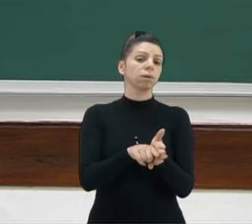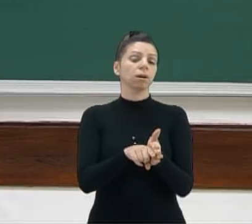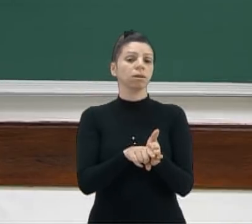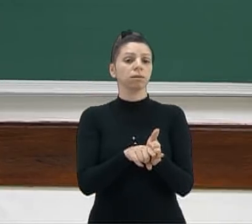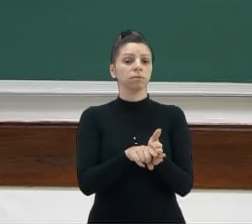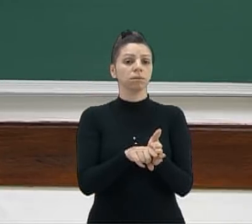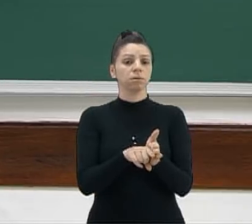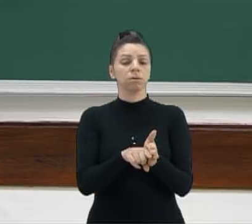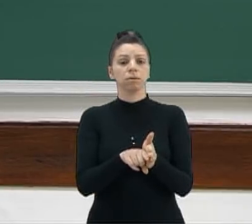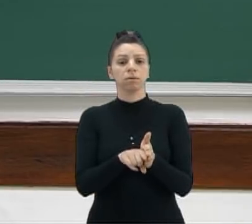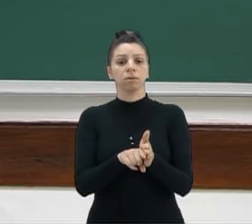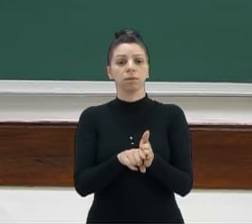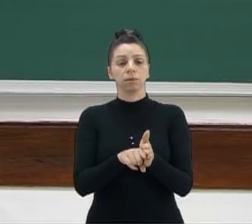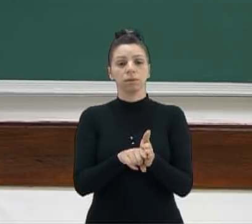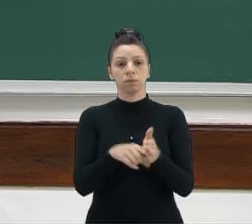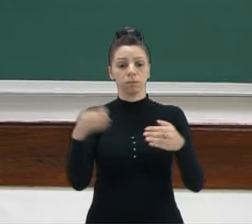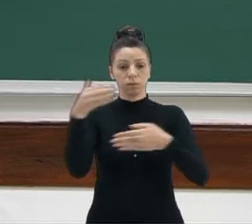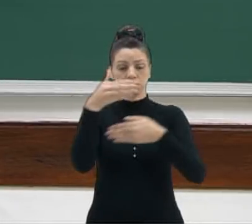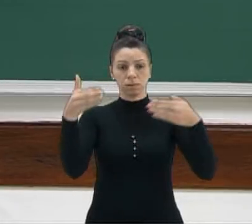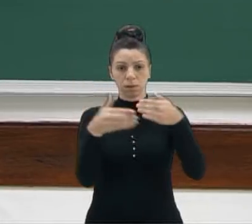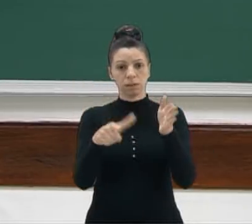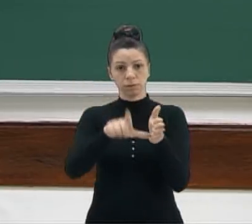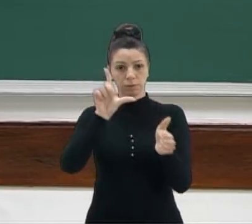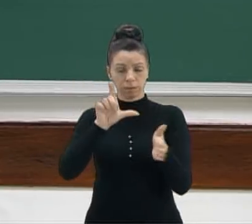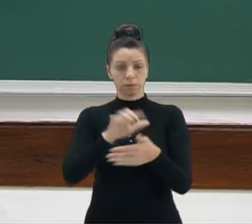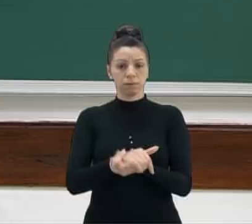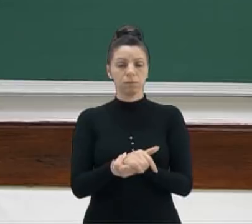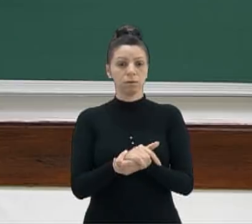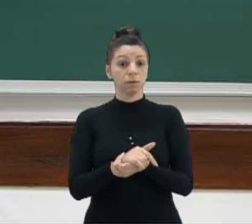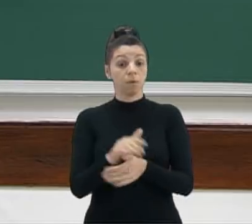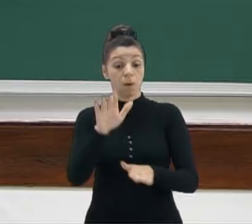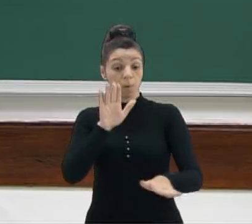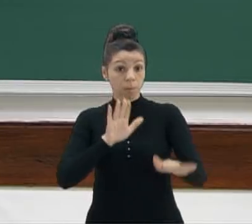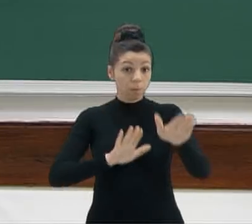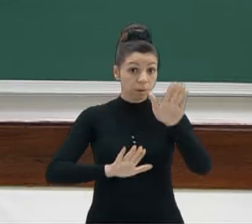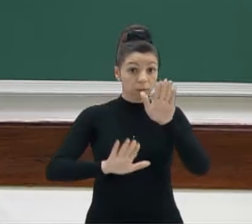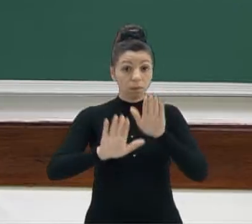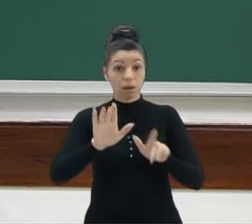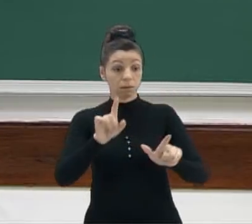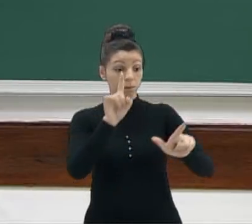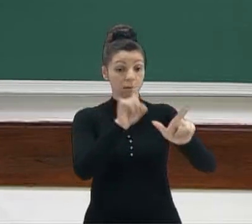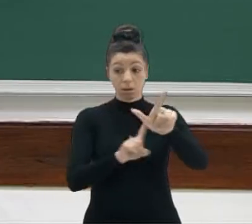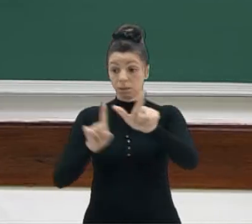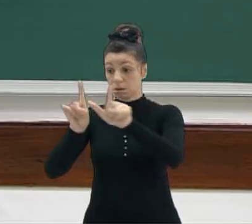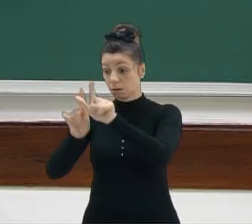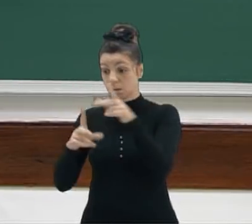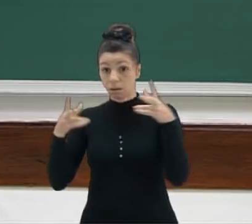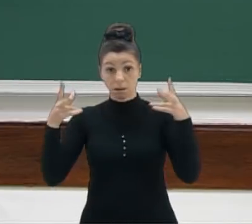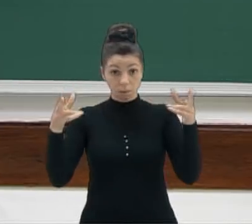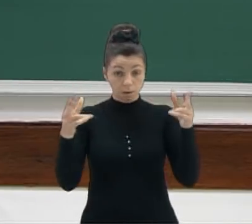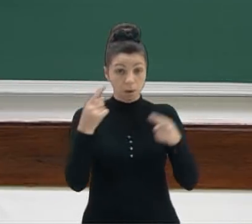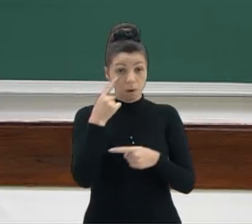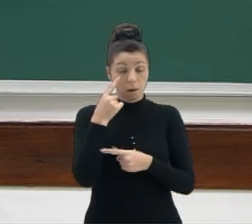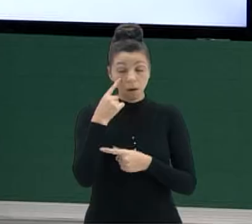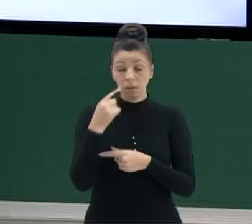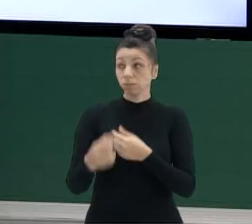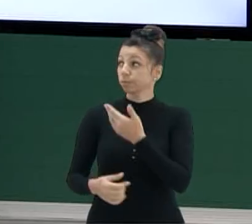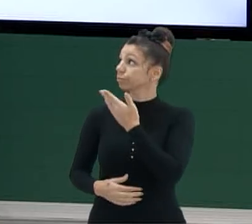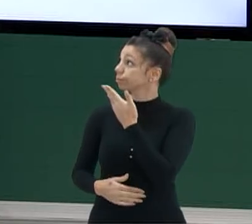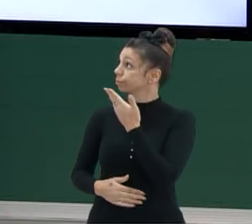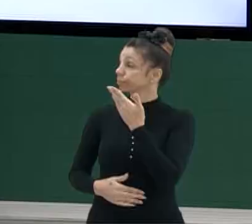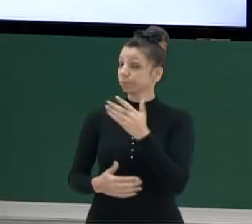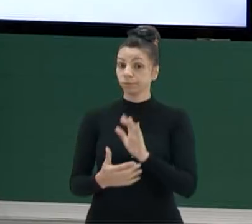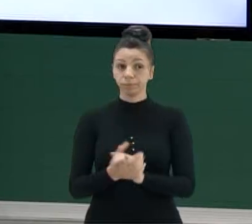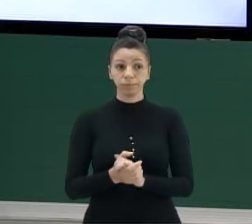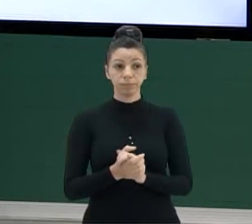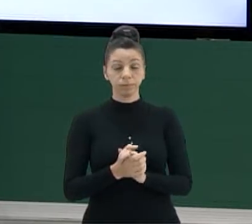quê? Aqueles que possuem as letras iguais. Então, muito cuidado, porque pode ter alguma pegadinha aqui no exercício. Se eu